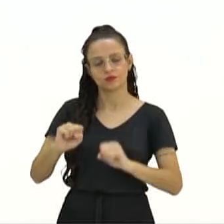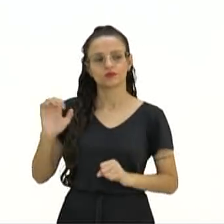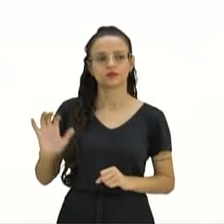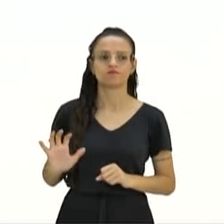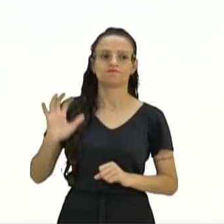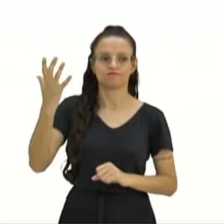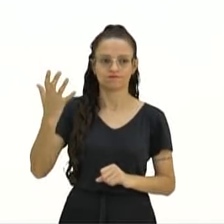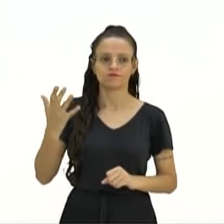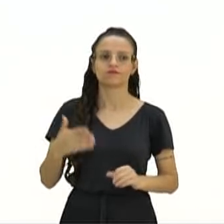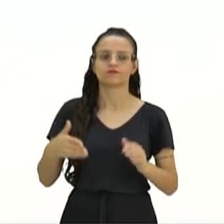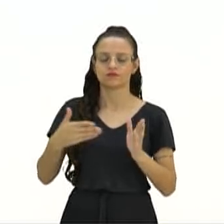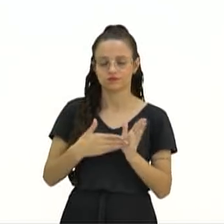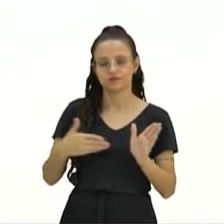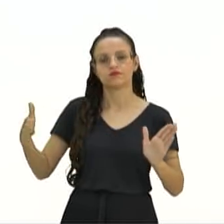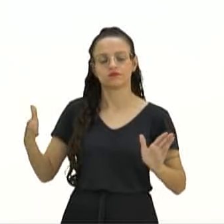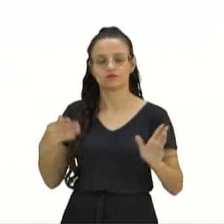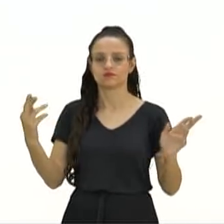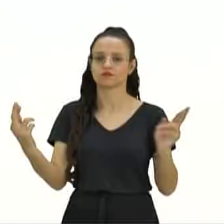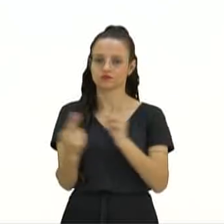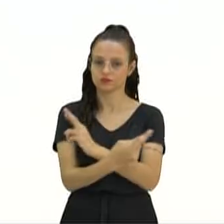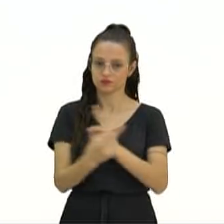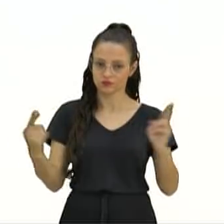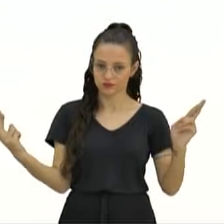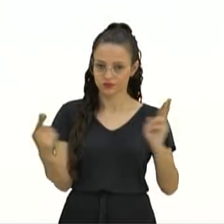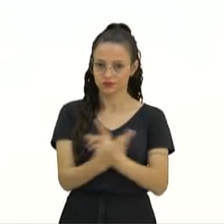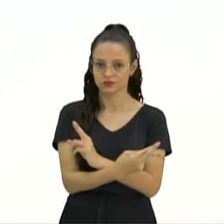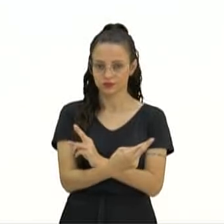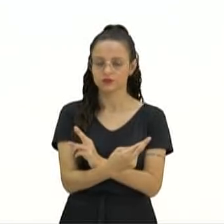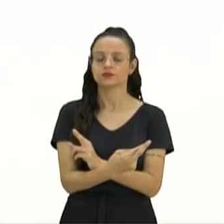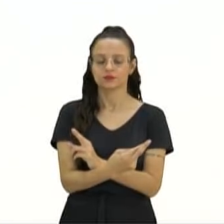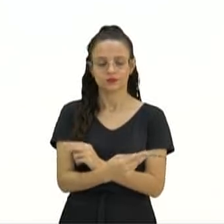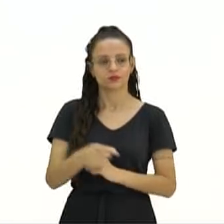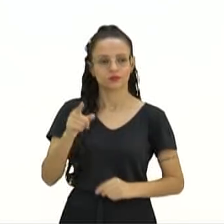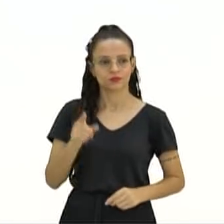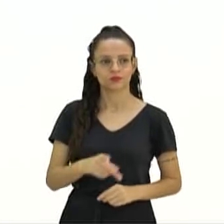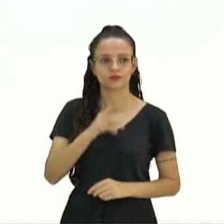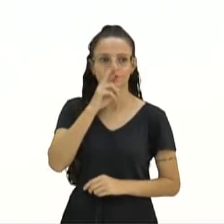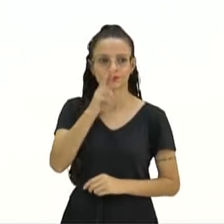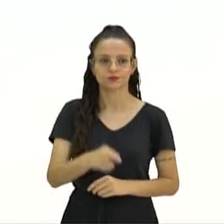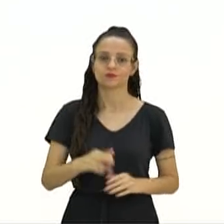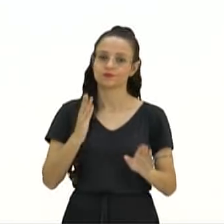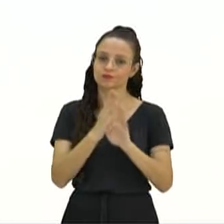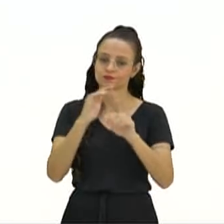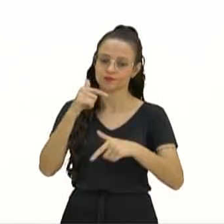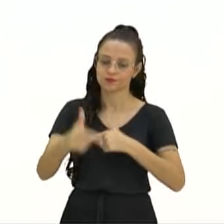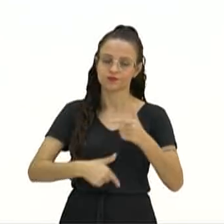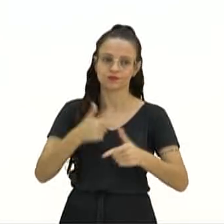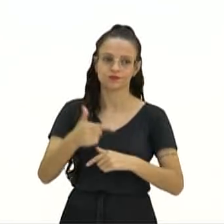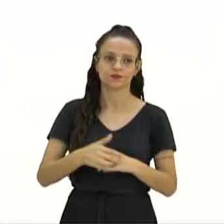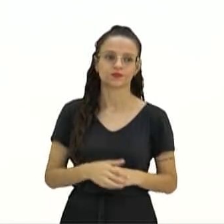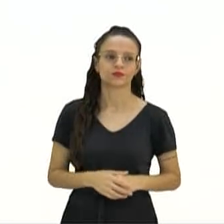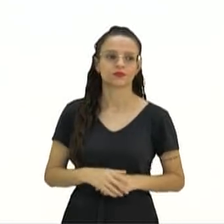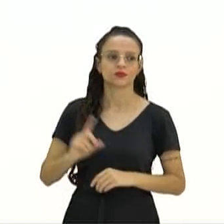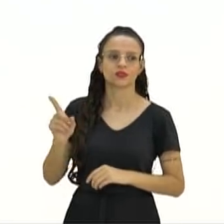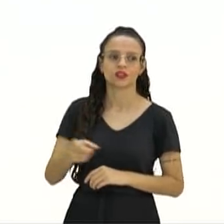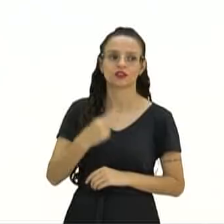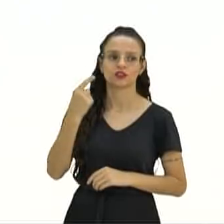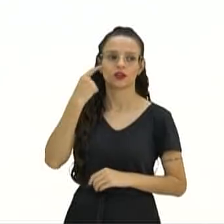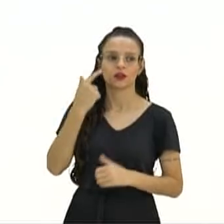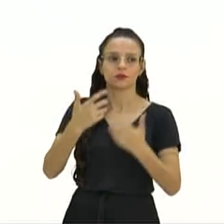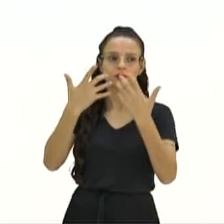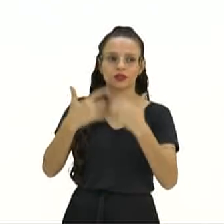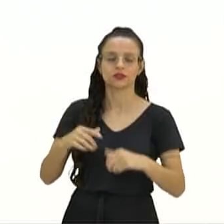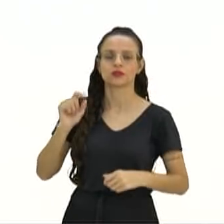acontecer a partir dessa relação da sociedade com a natureza, que é resultante do trabalho. E aí o que nós temos que pensar